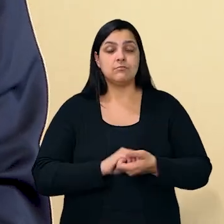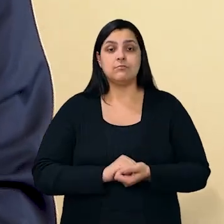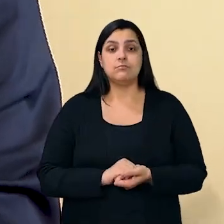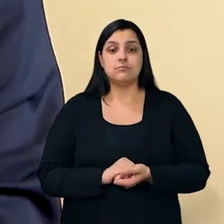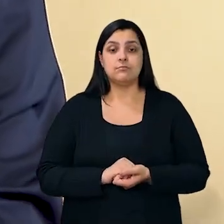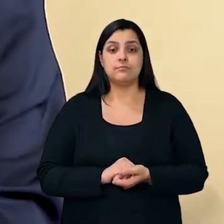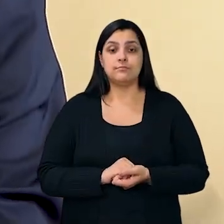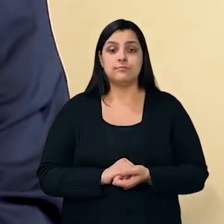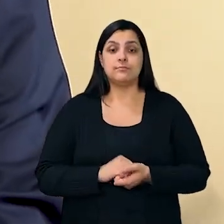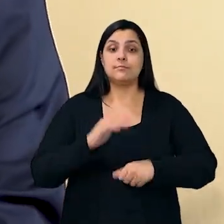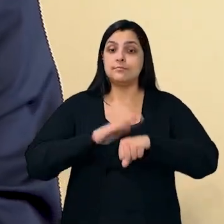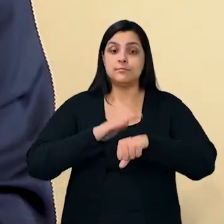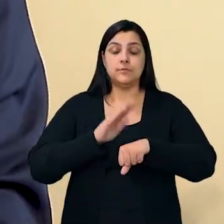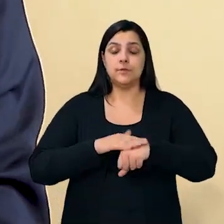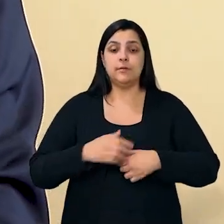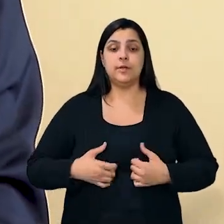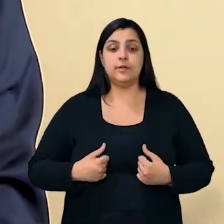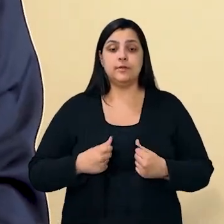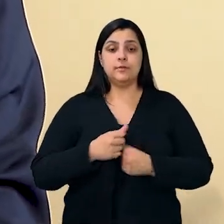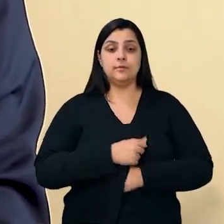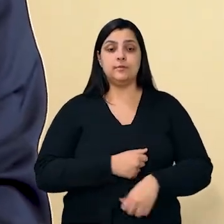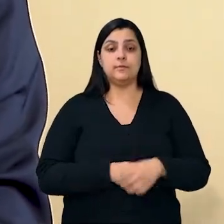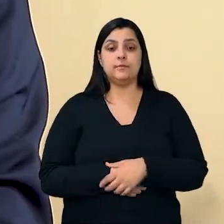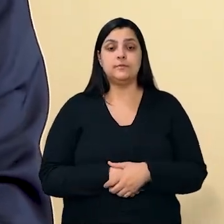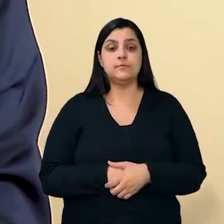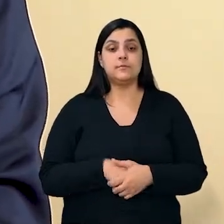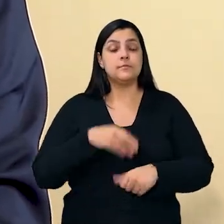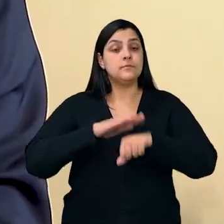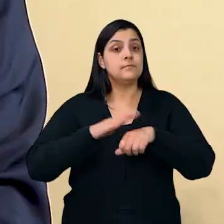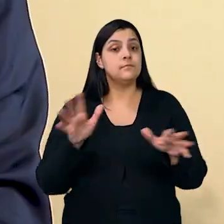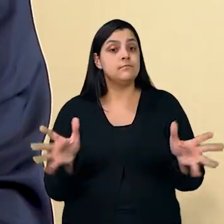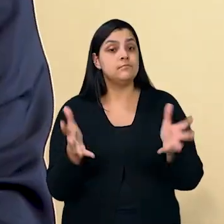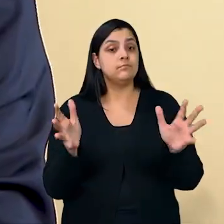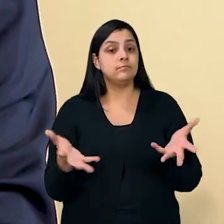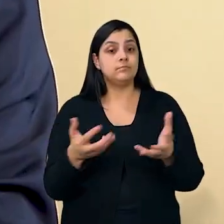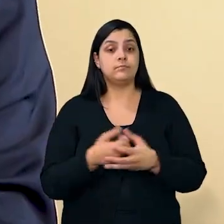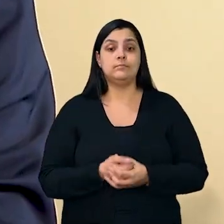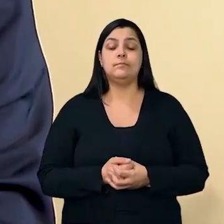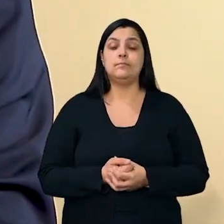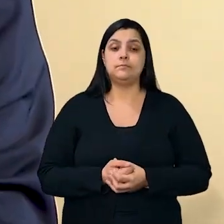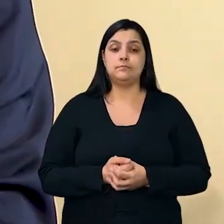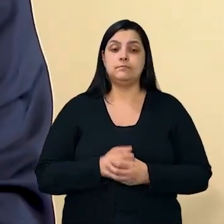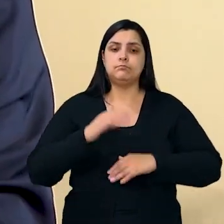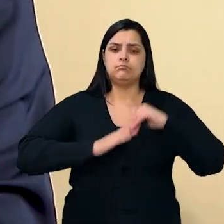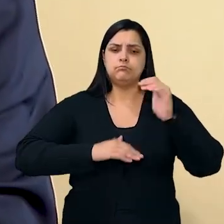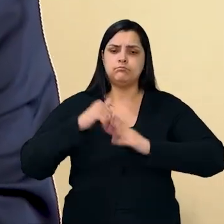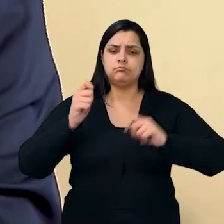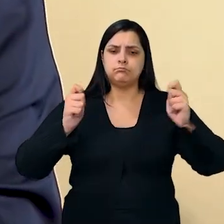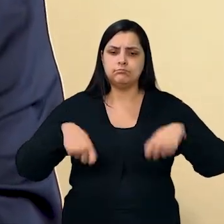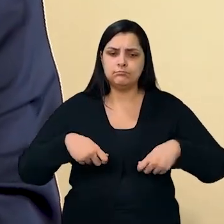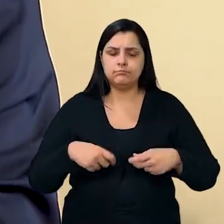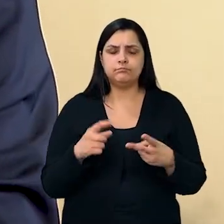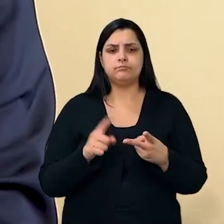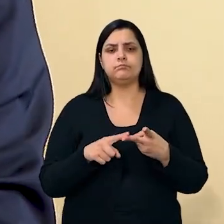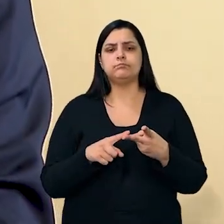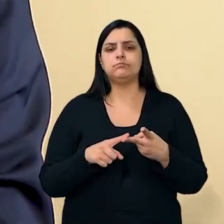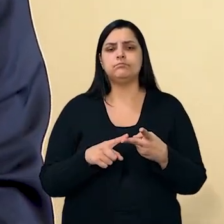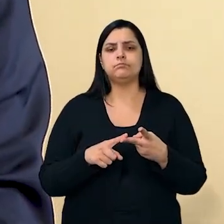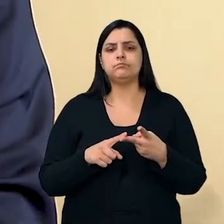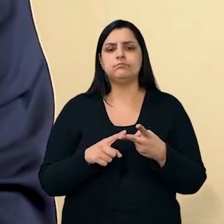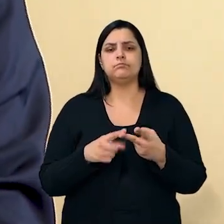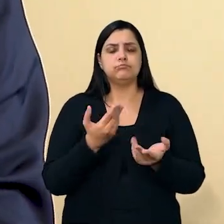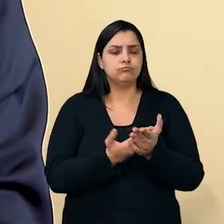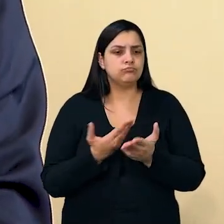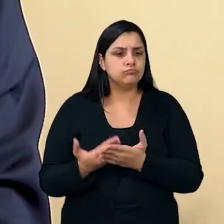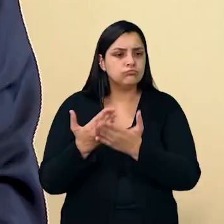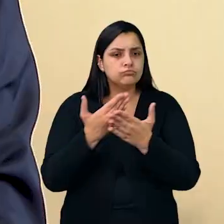todos os atores envolvidos nesse processo. E o estímulo se dá com capacitação, enfim,